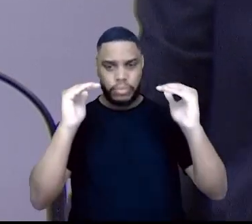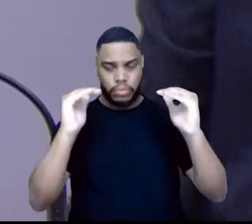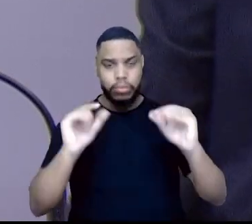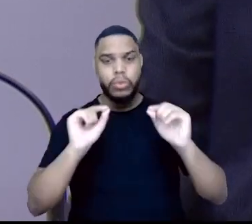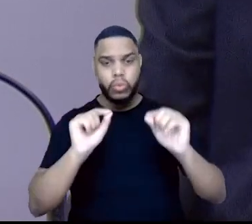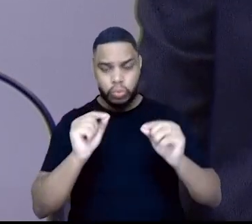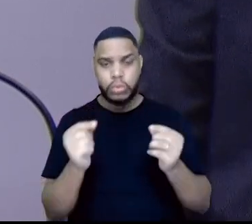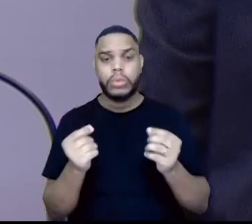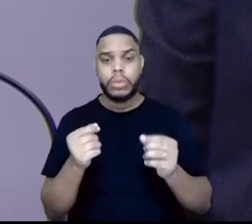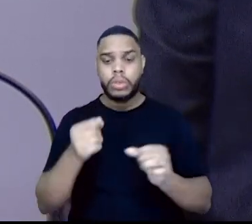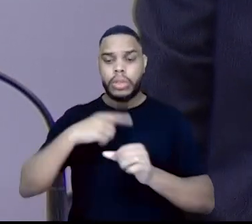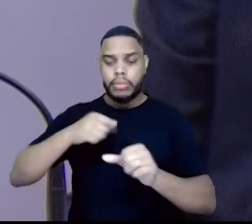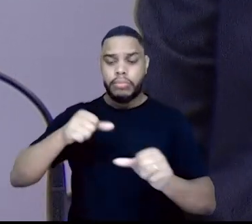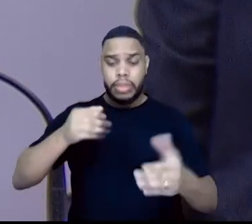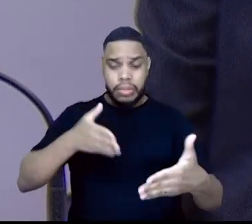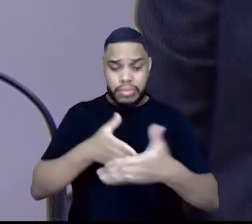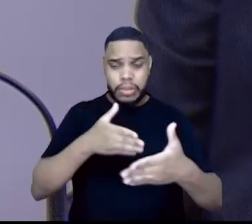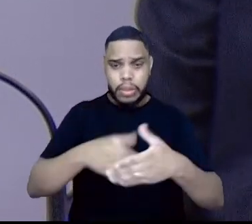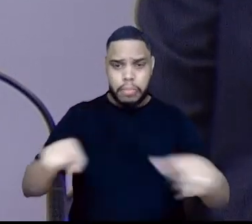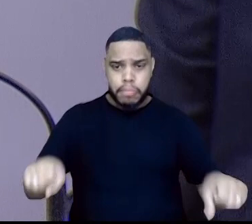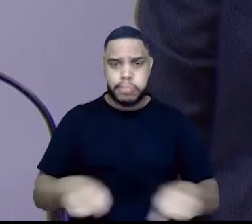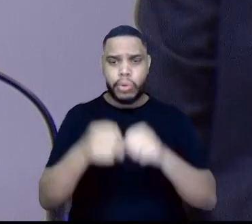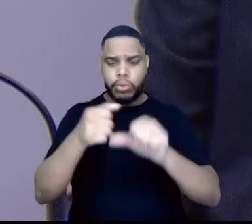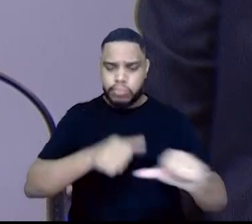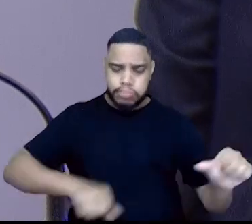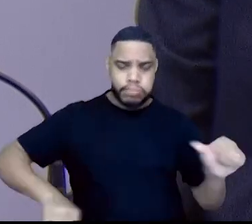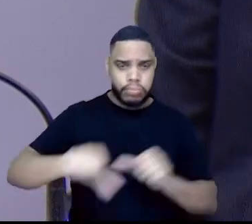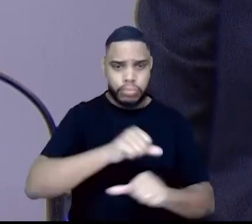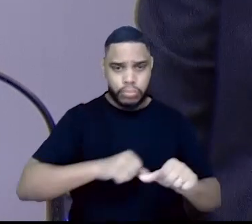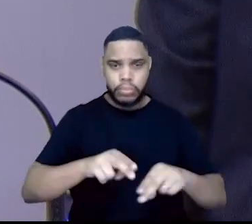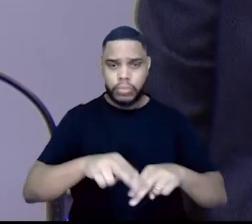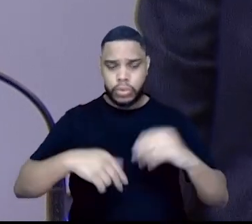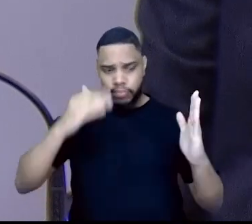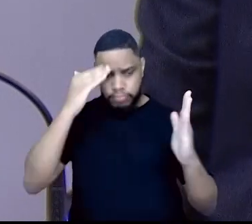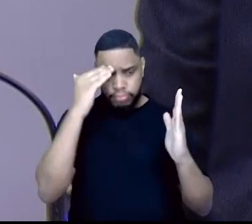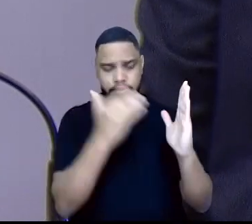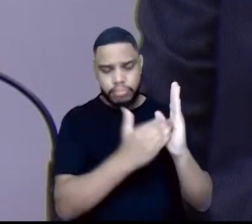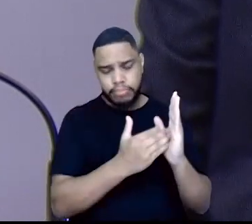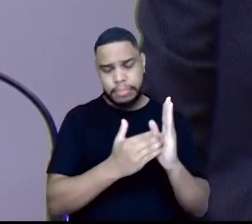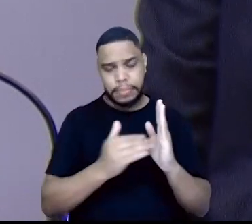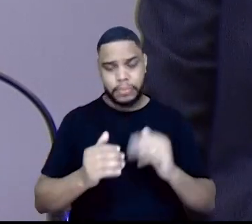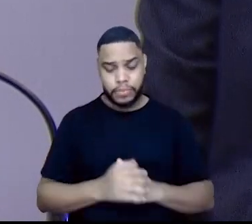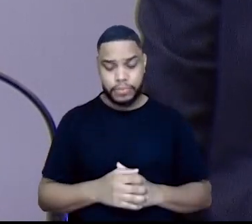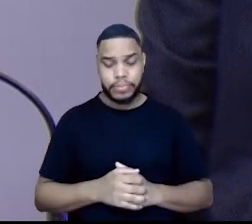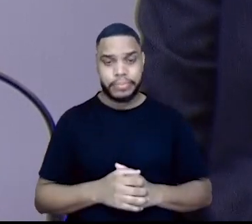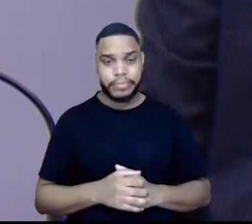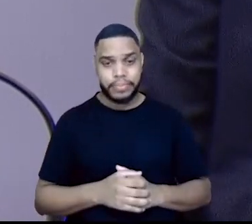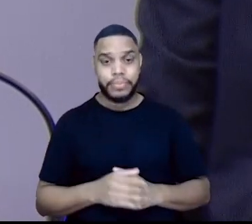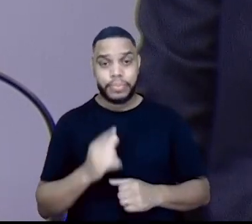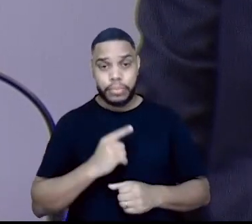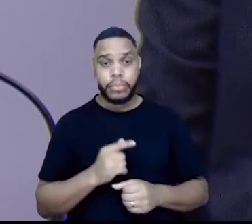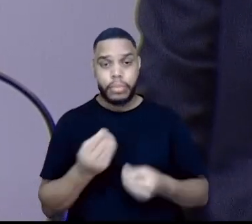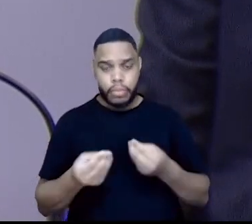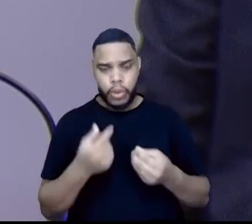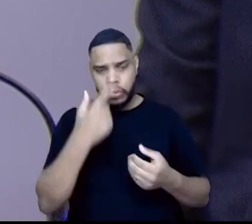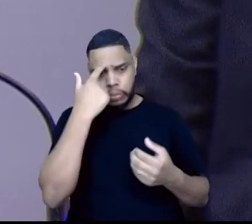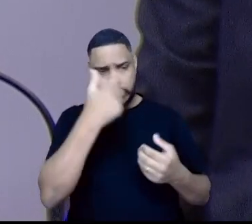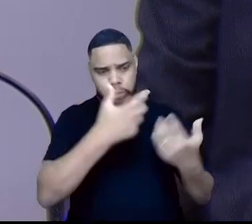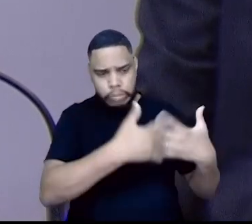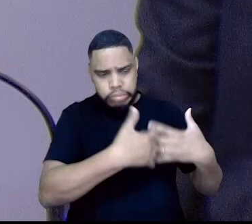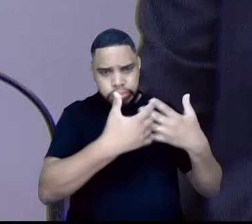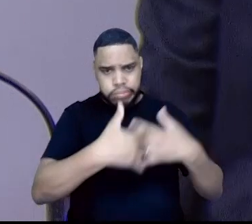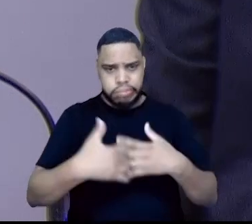quebra paradigmática da identificação da norma no caso concreto, a partir de um processo interpretativo que